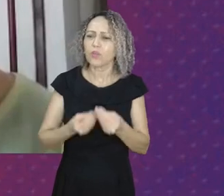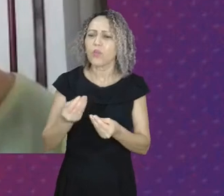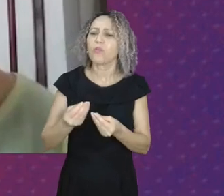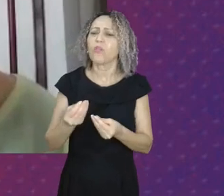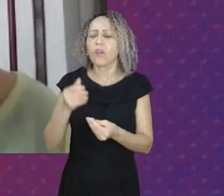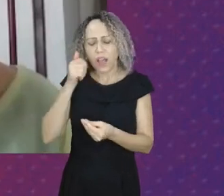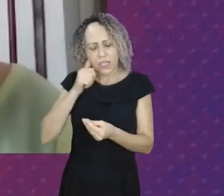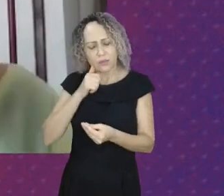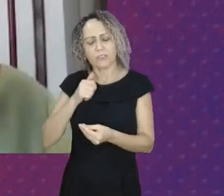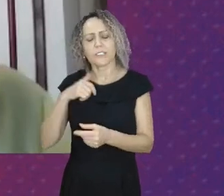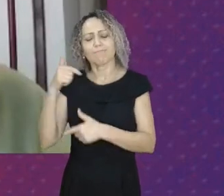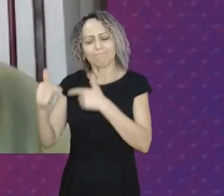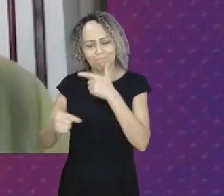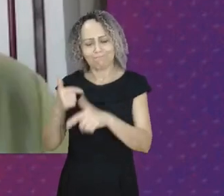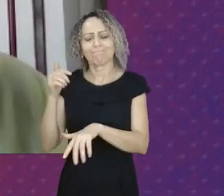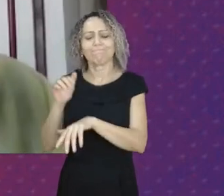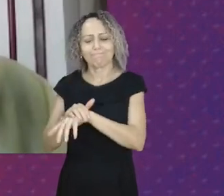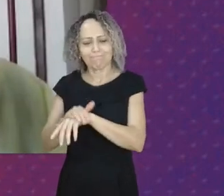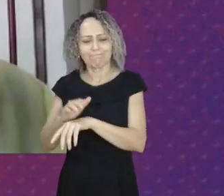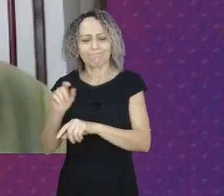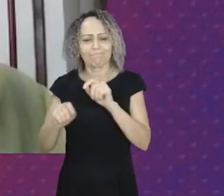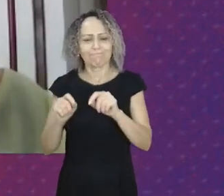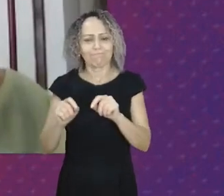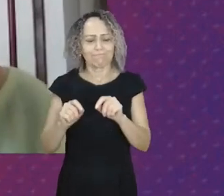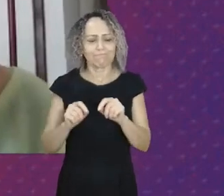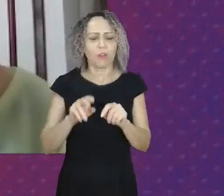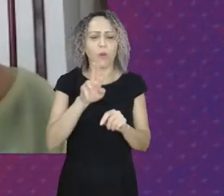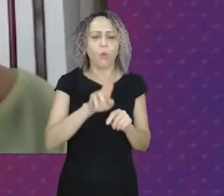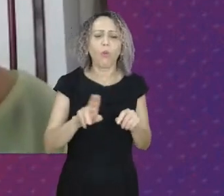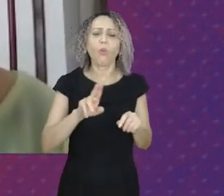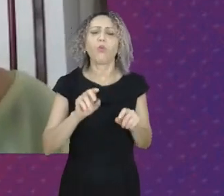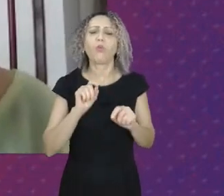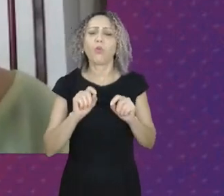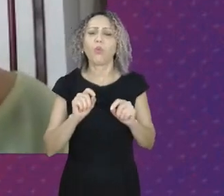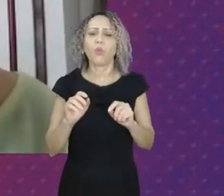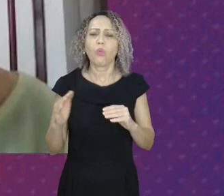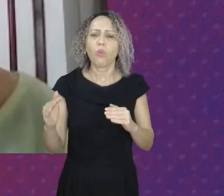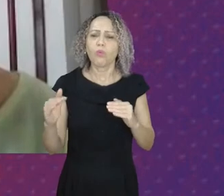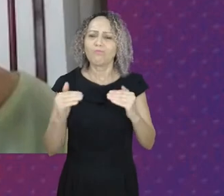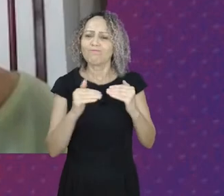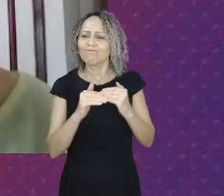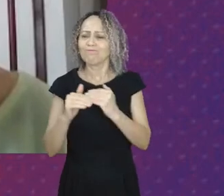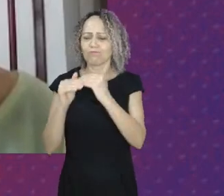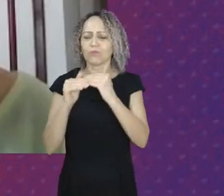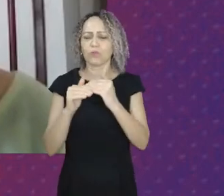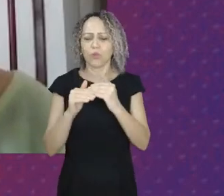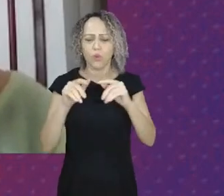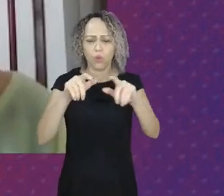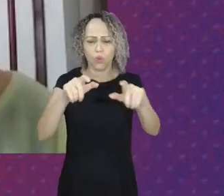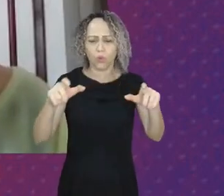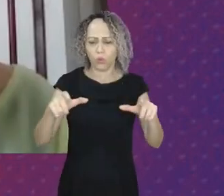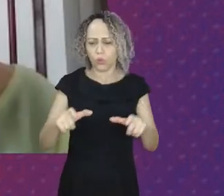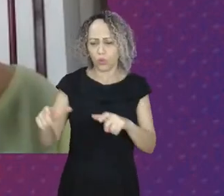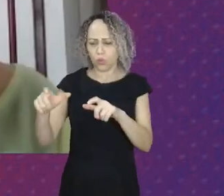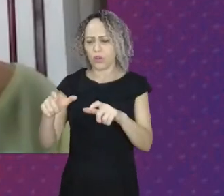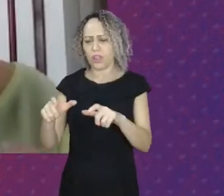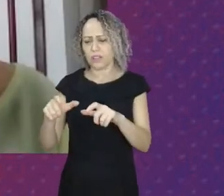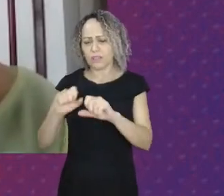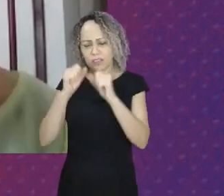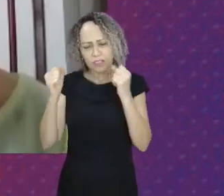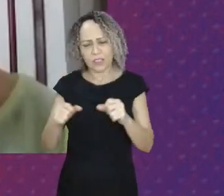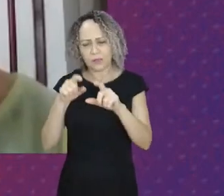trabalho das mulheres. E também esse uso comum dos espaços nos sistemas agrícolas tradicionais tem um